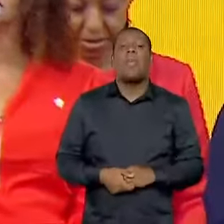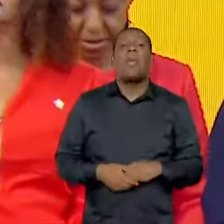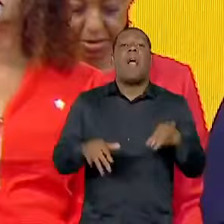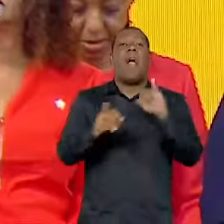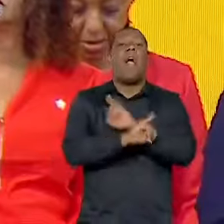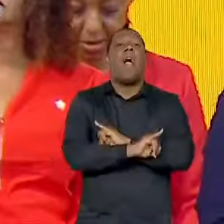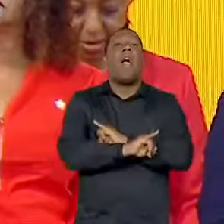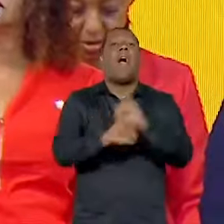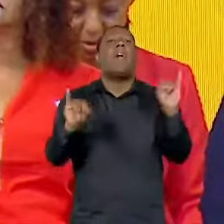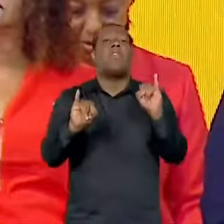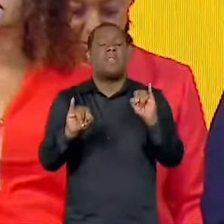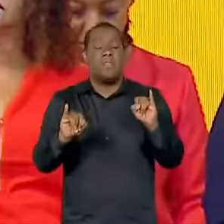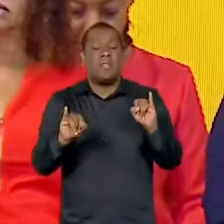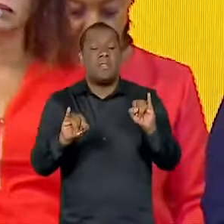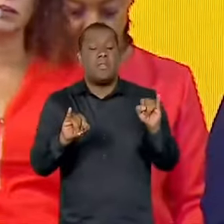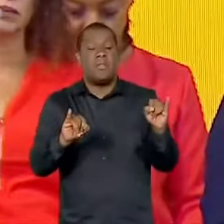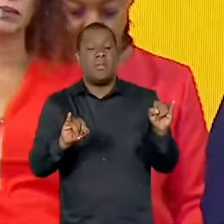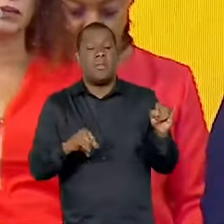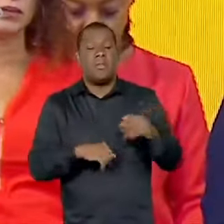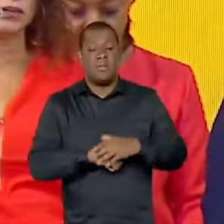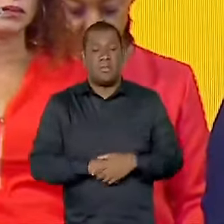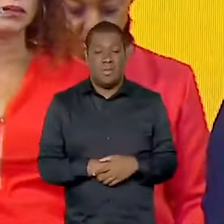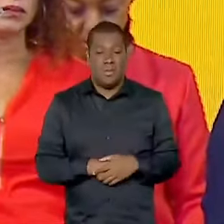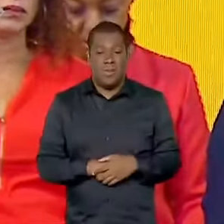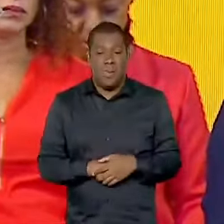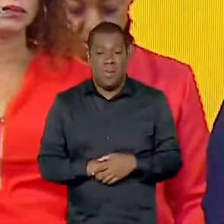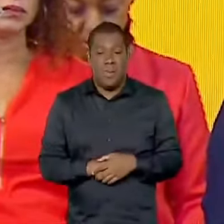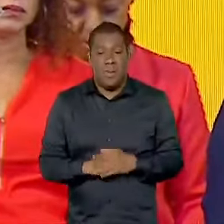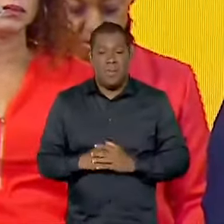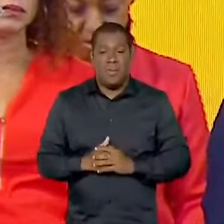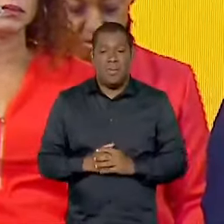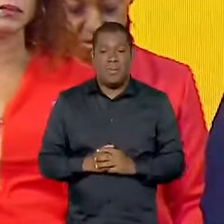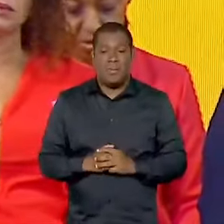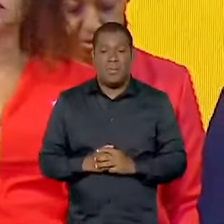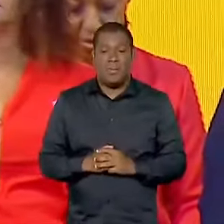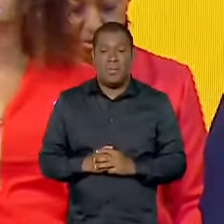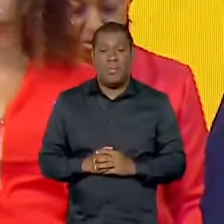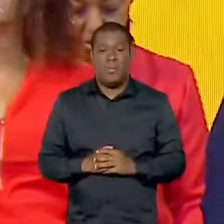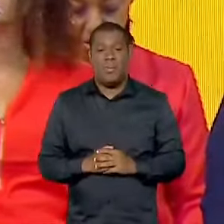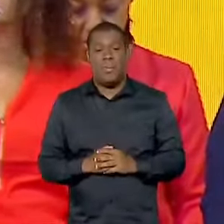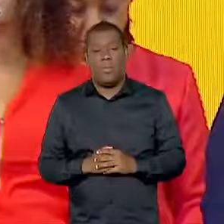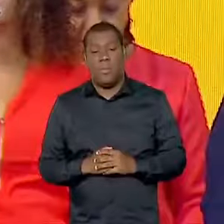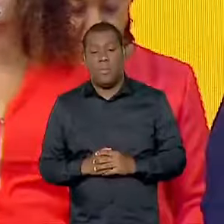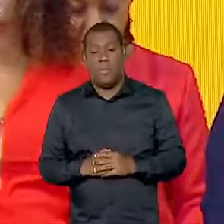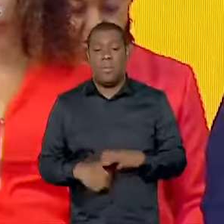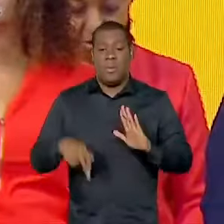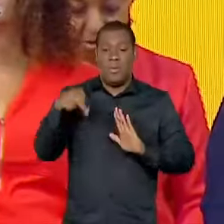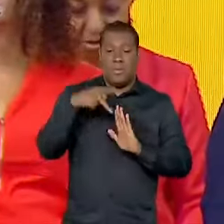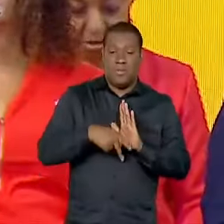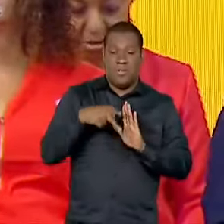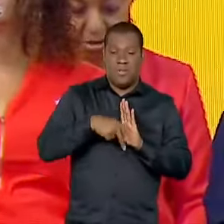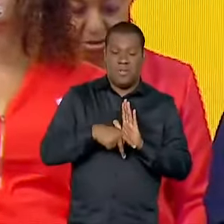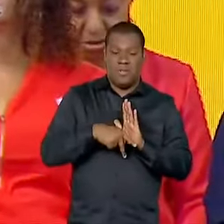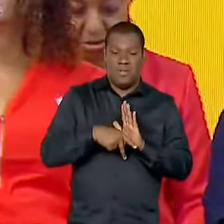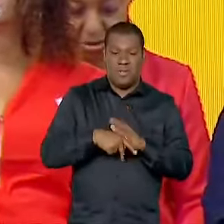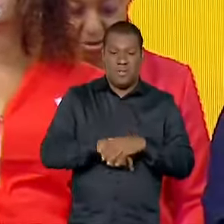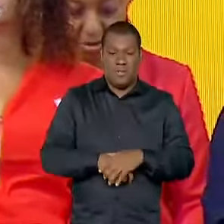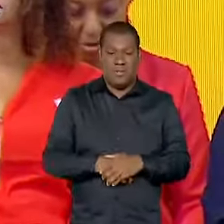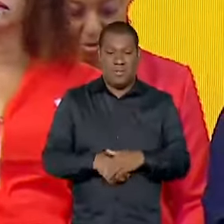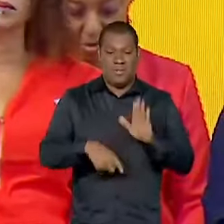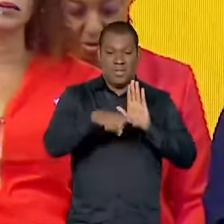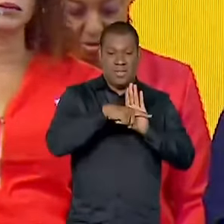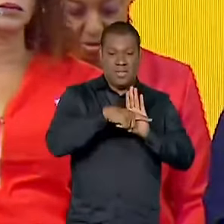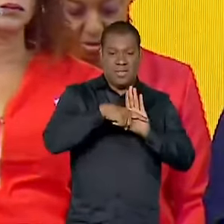em sua nova temporada, o programa Sem Censura, da